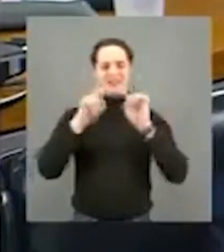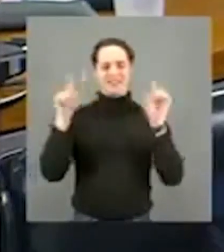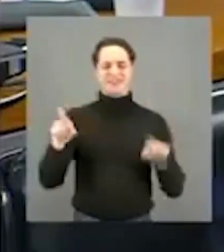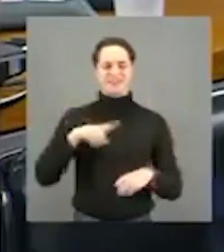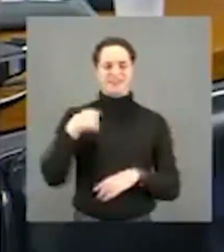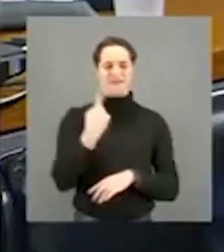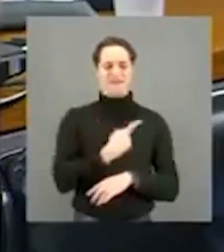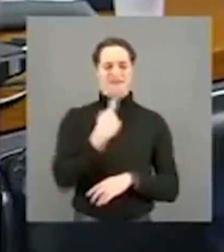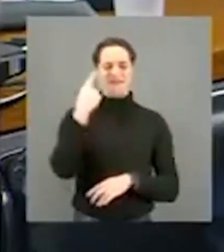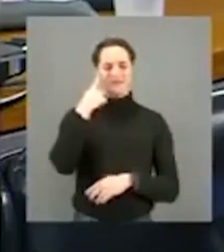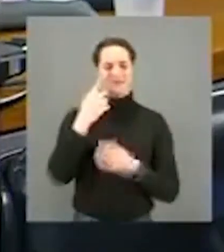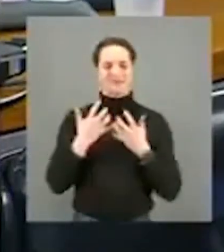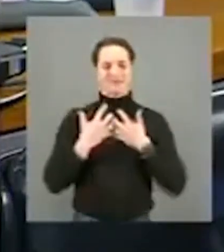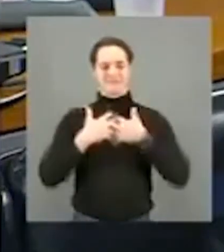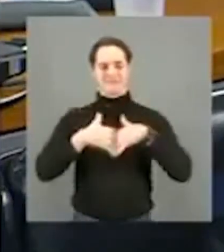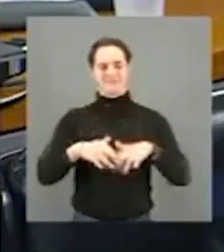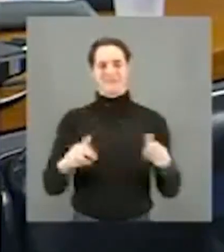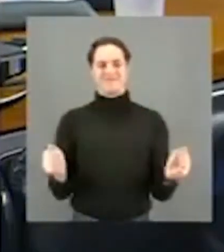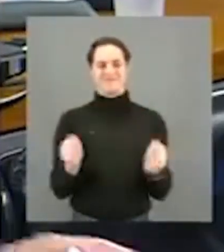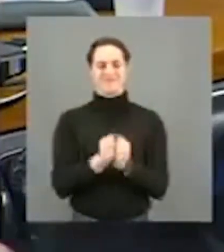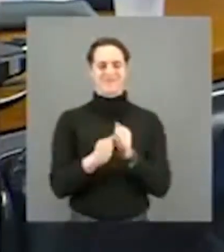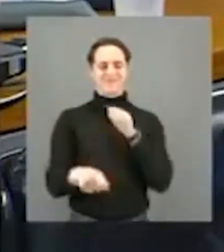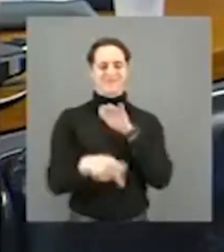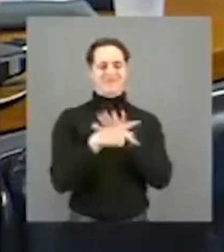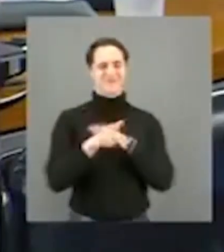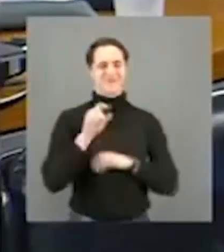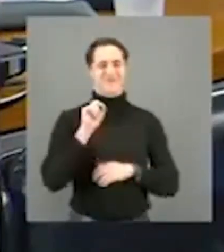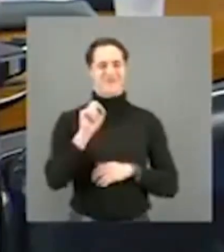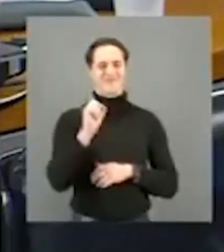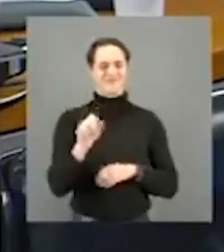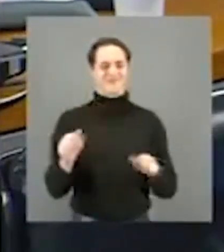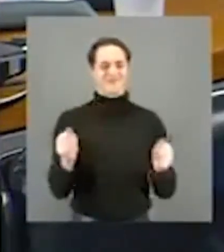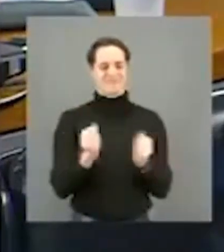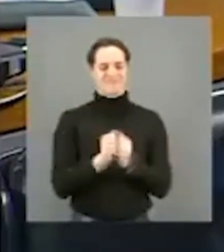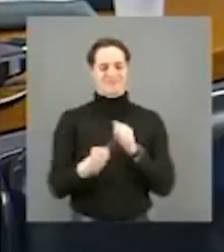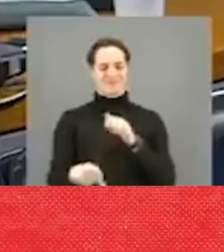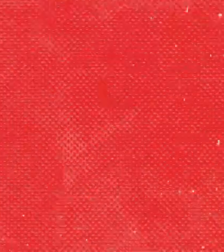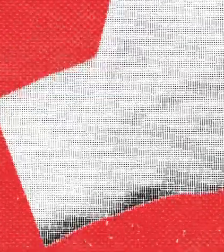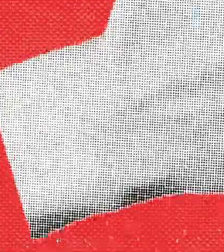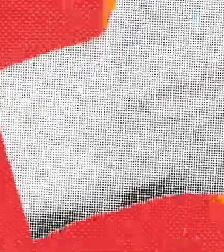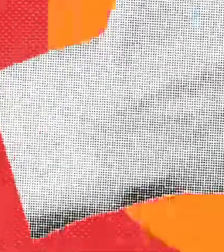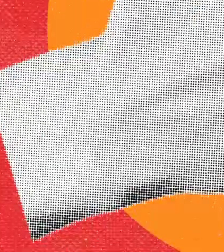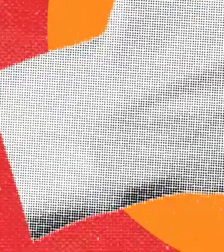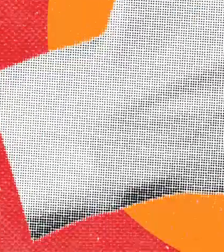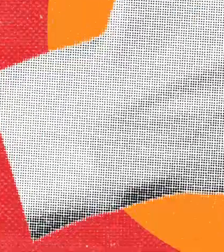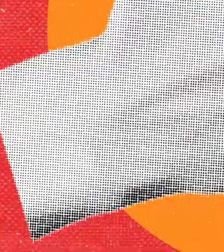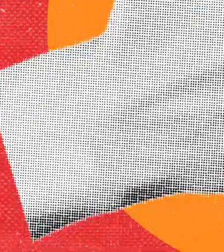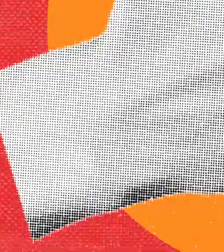absolutamente simples. Eu quero concordar integralmente com... Perguntar qual é a idade, incrimina. Eu quero...